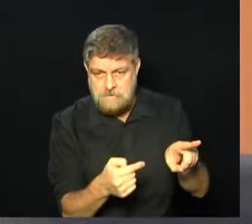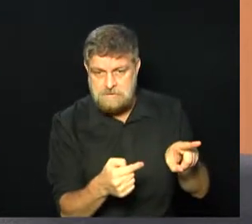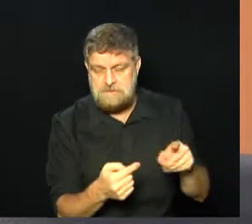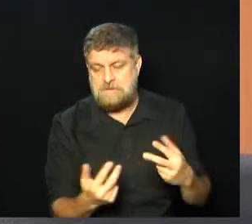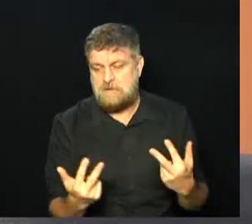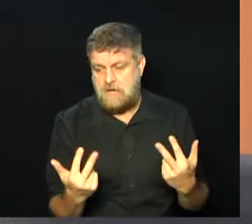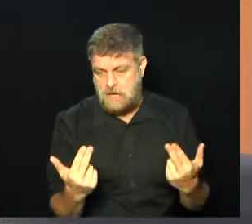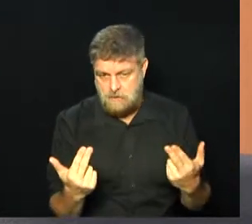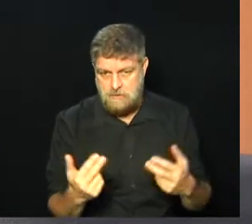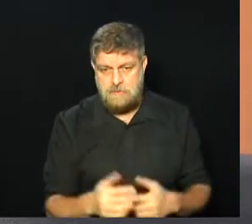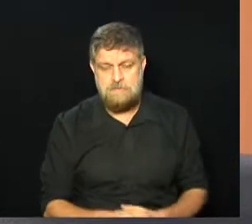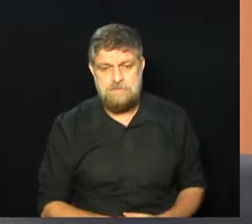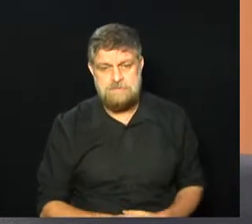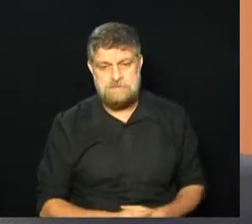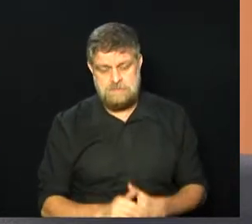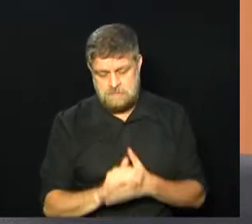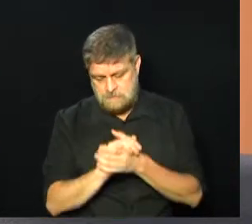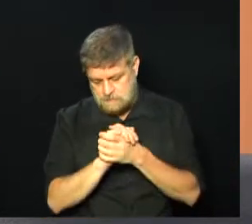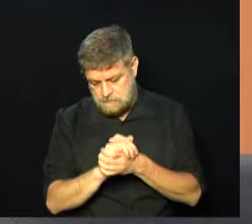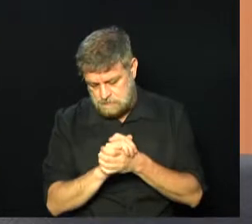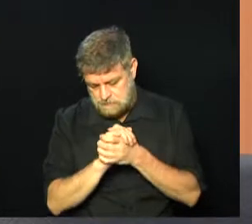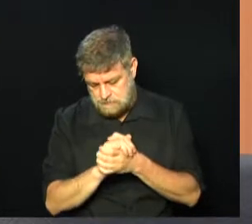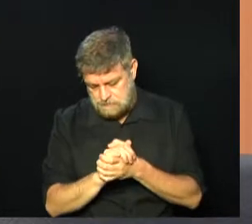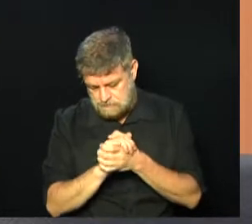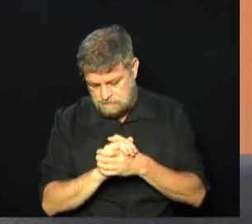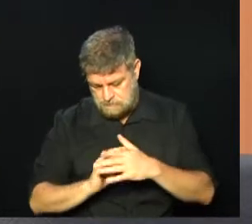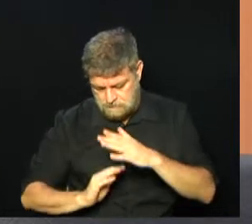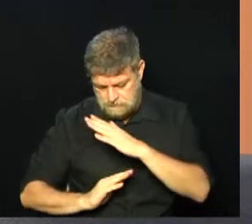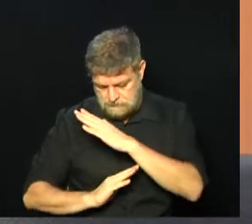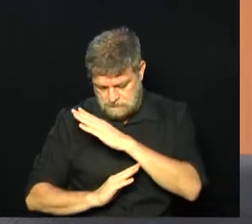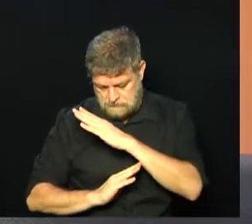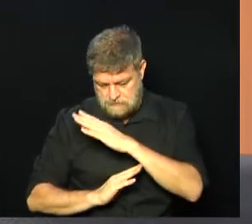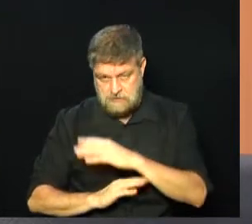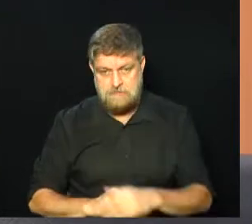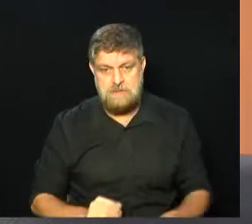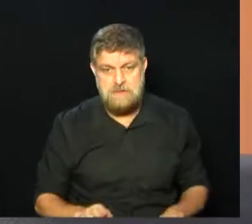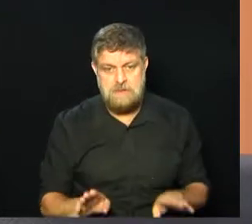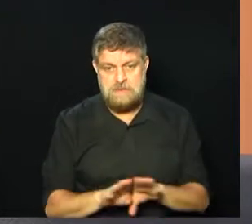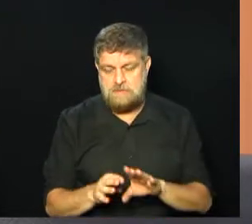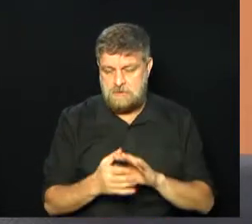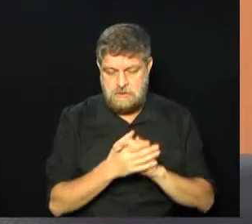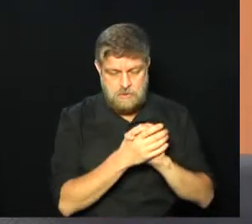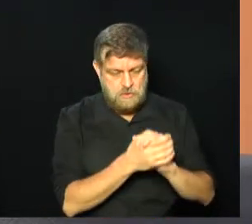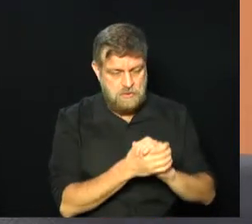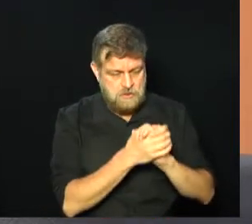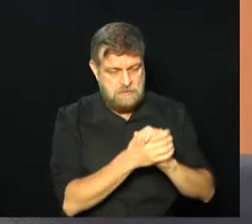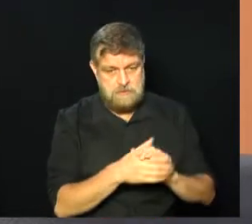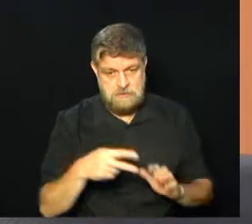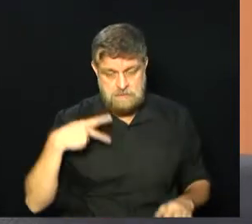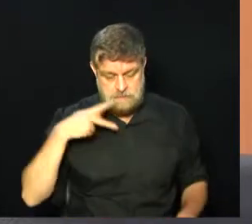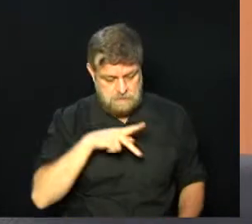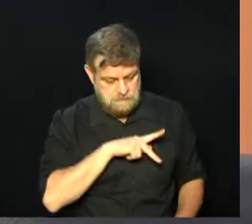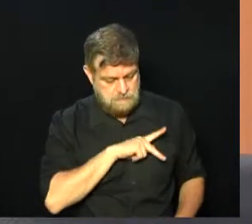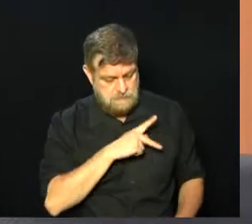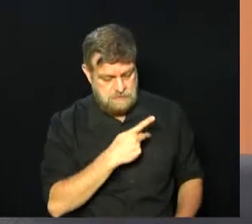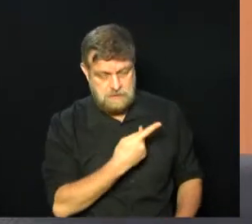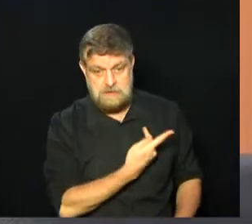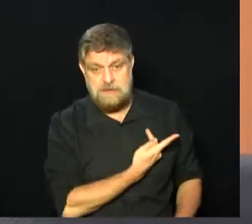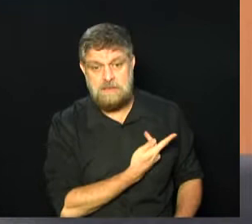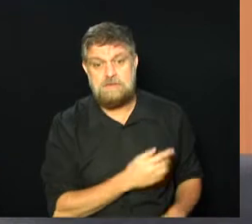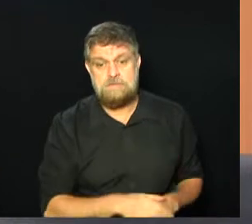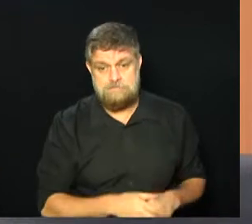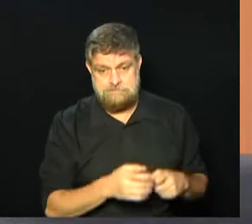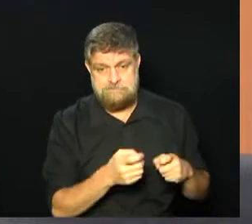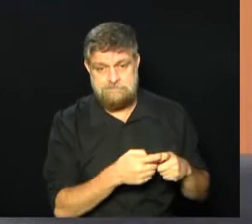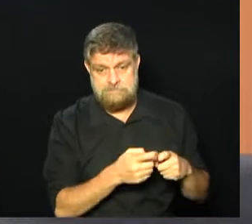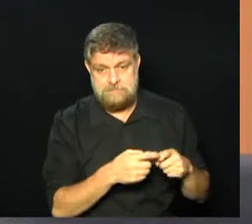regra. Então, eu quero dar os parabéns para a Câmara Municipal de Campinas, parabéns ao vereador Paulo Haddad, que é médico também,